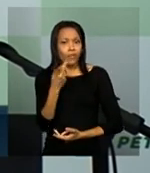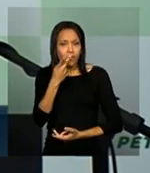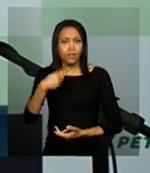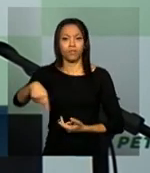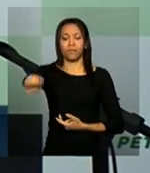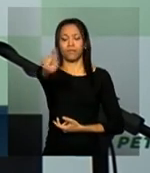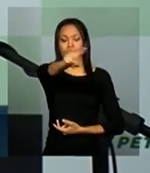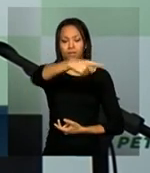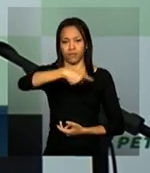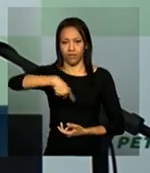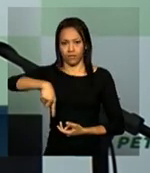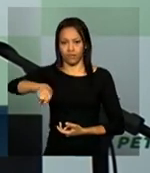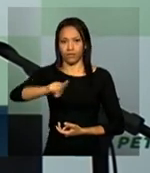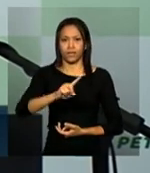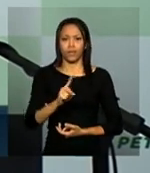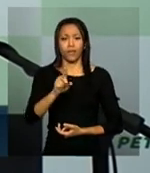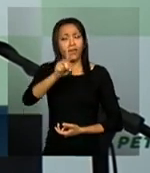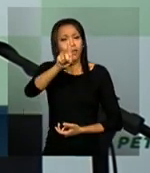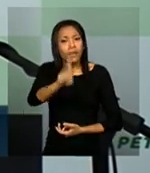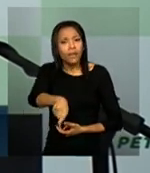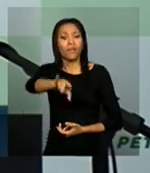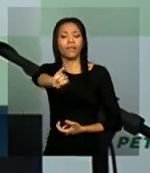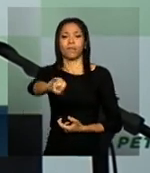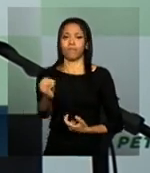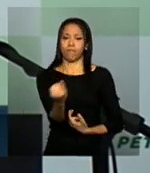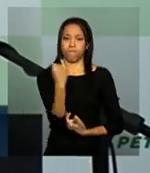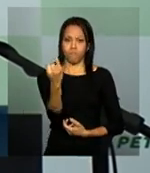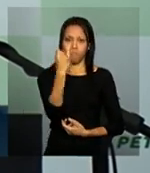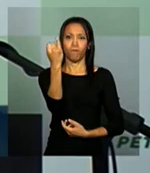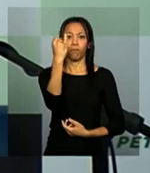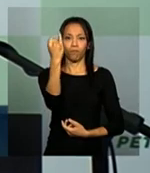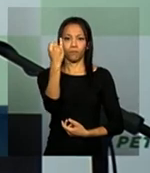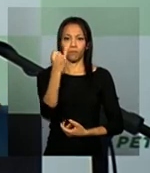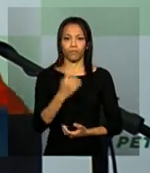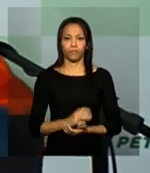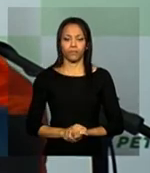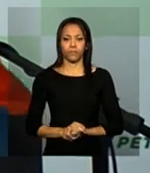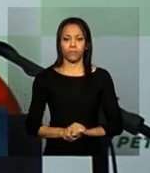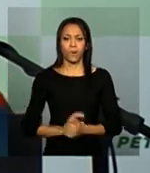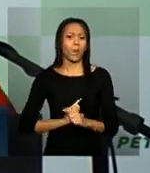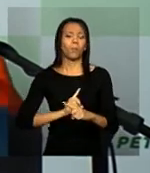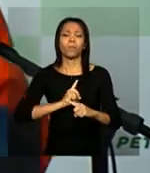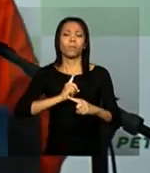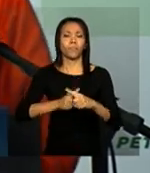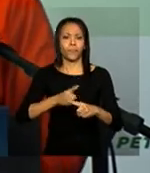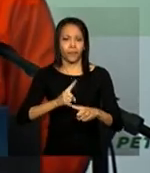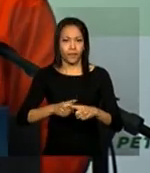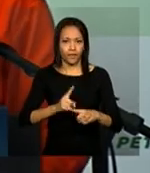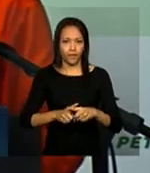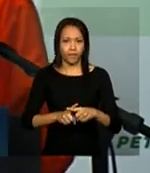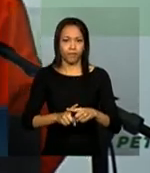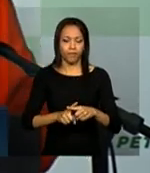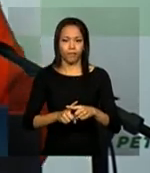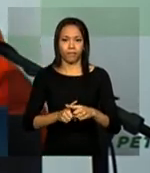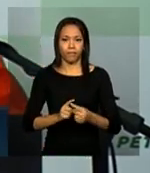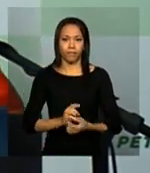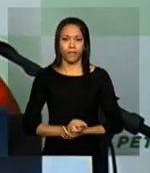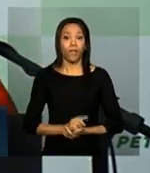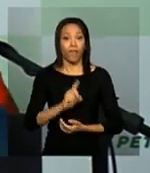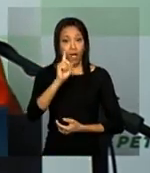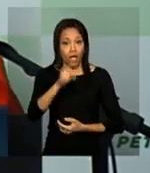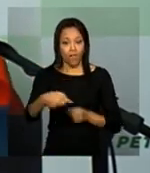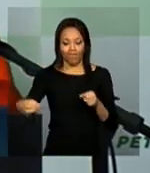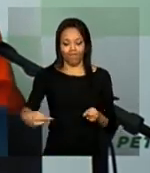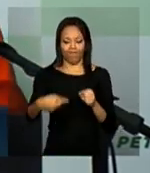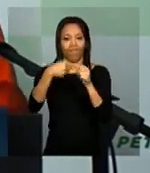para vocês, que é muito importante, porque faz parte do